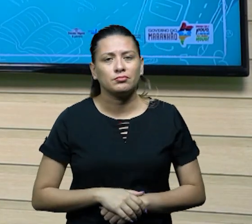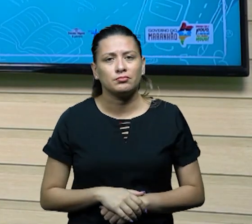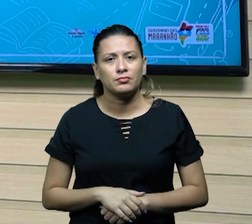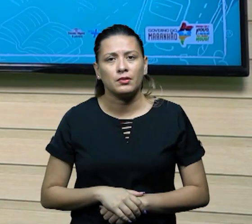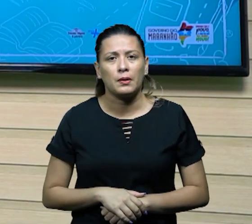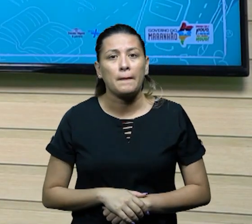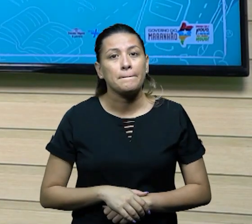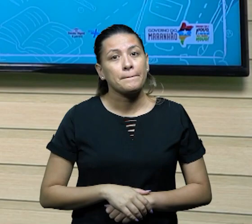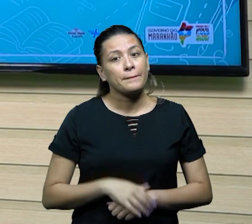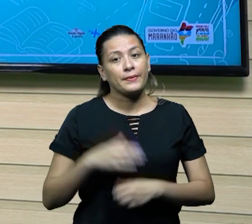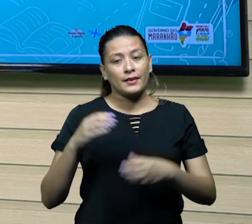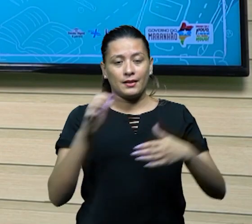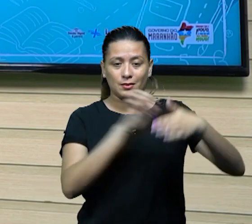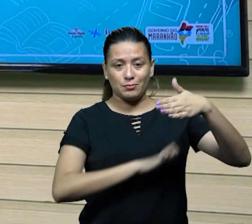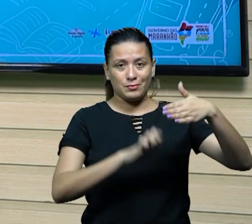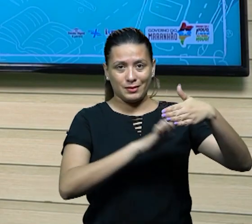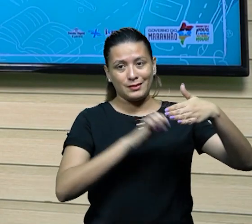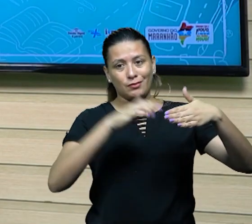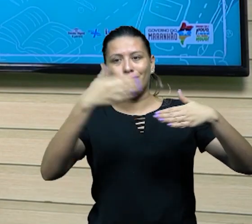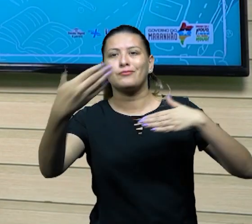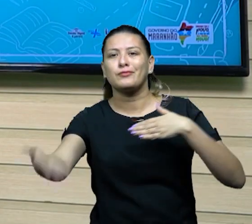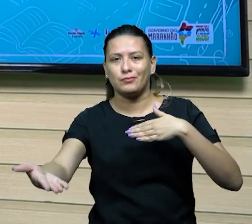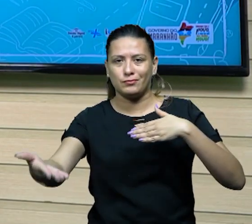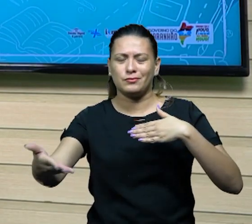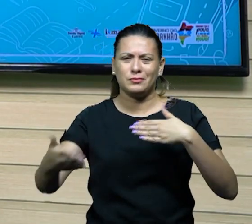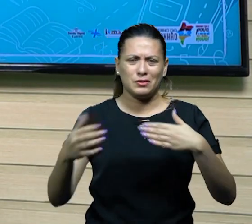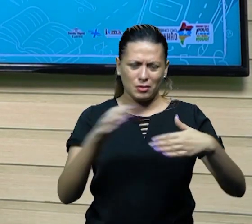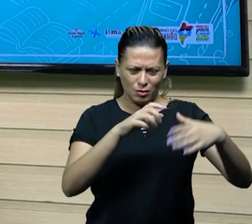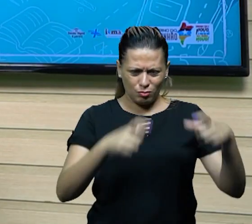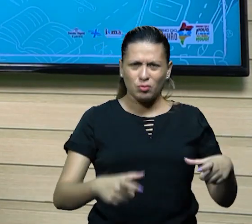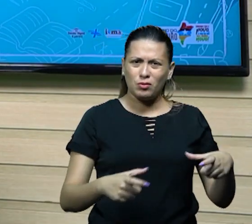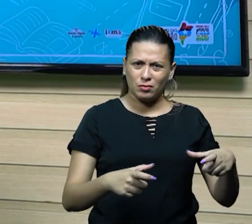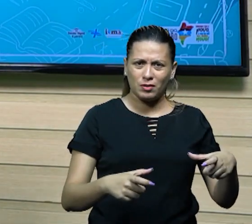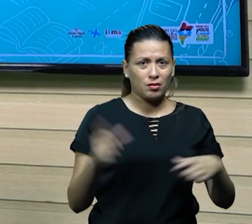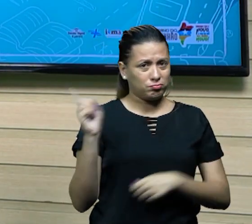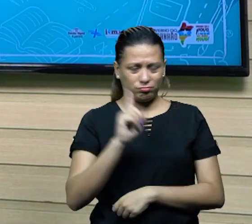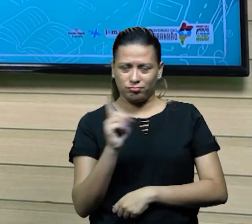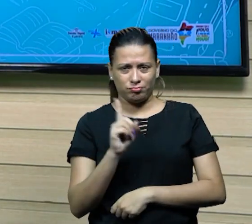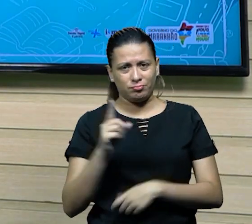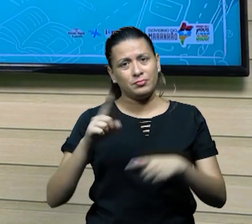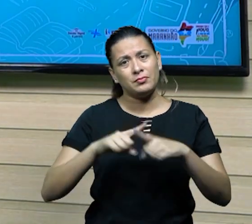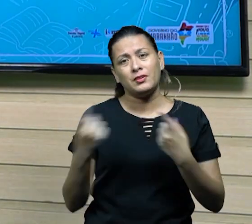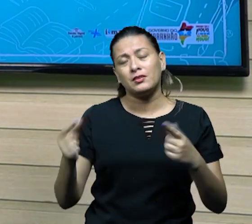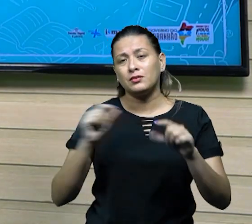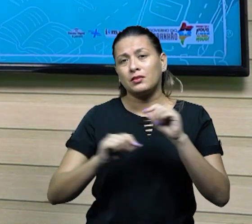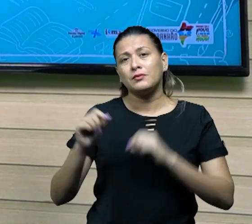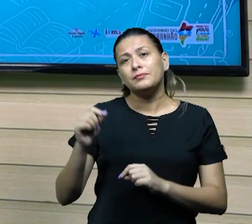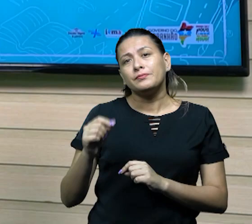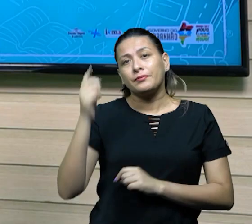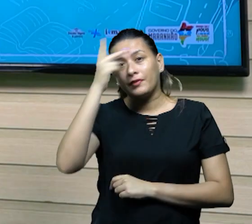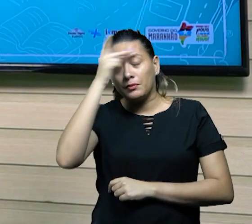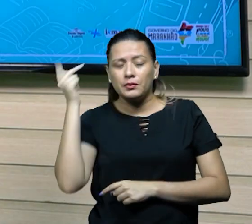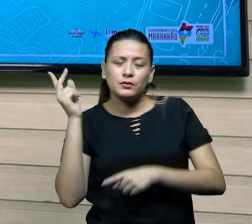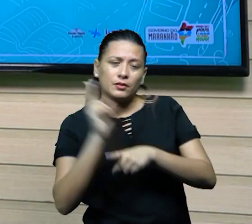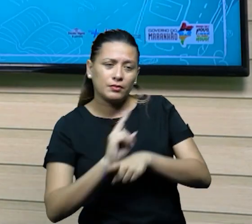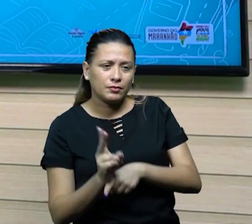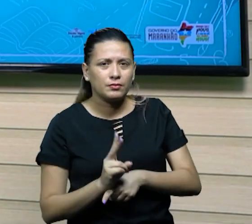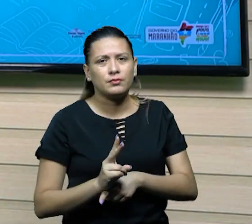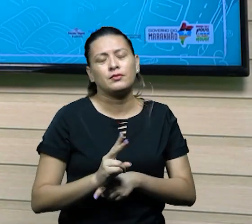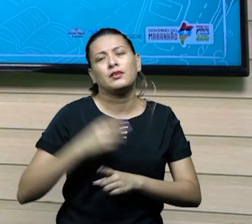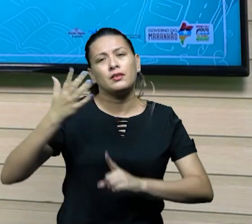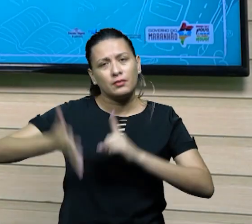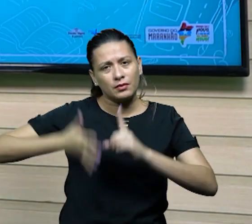treinamento externo. O que é esse treinamento externo? Como o próprio já disse, fora. Professor, mas é fora só do